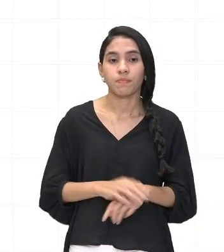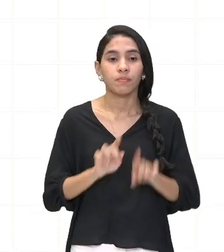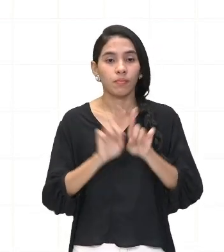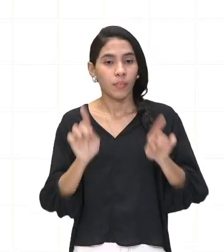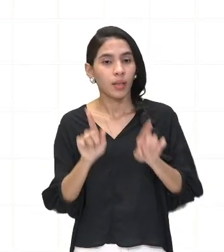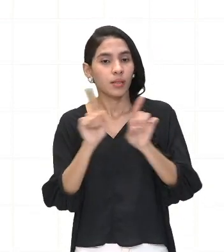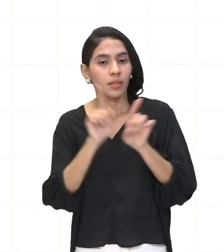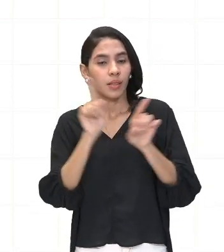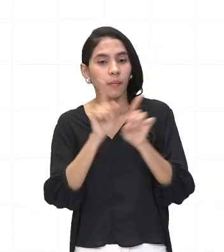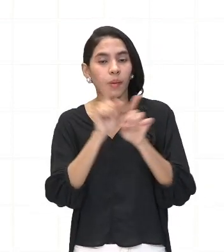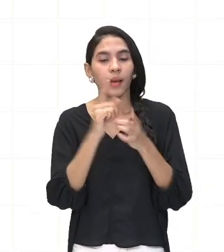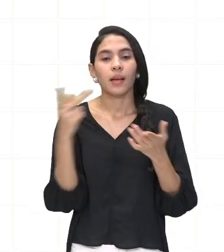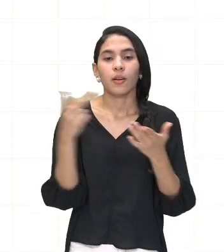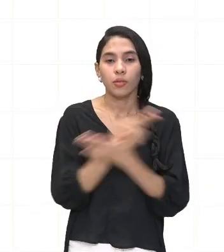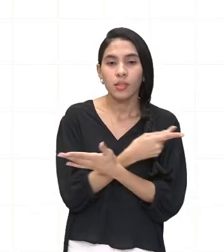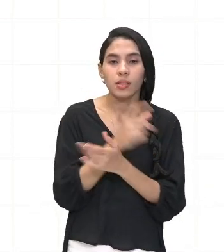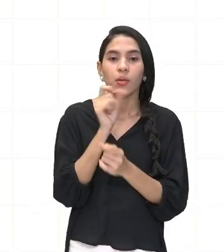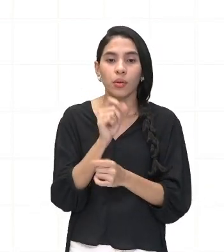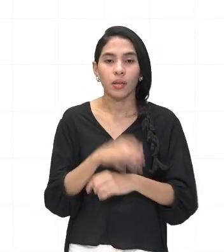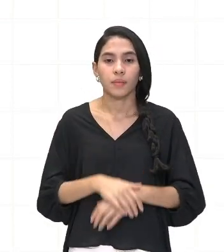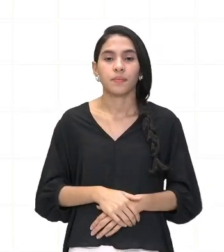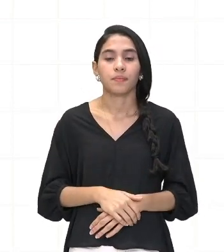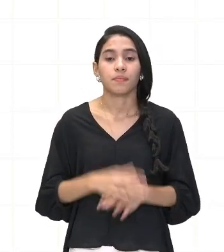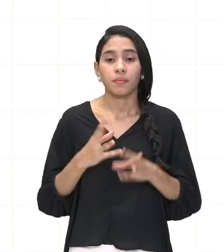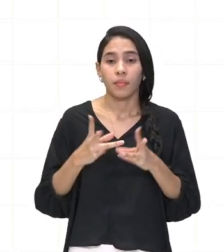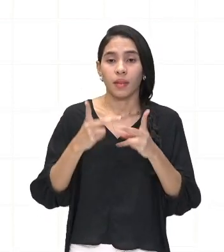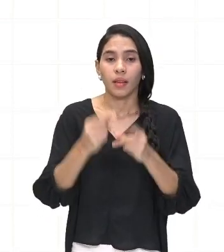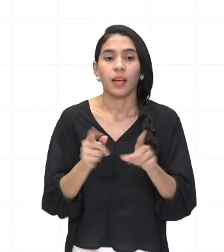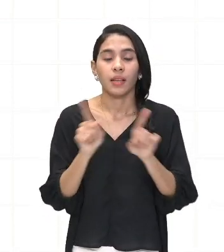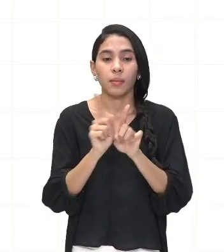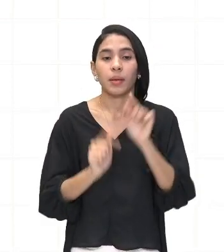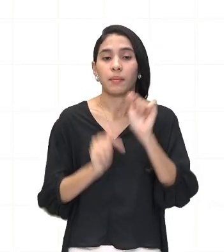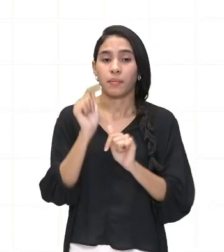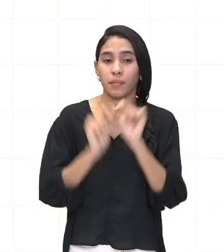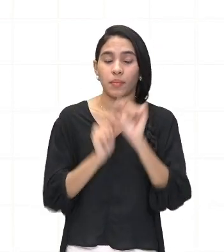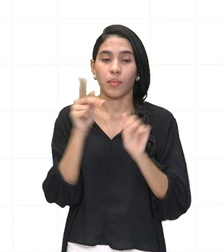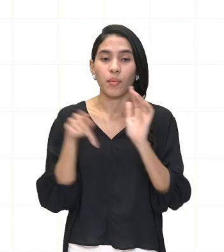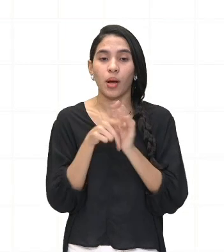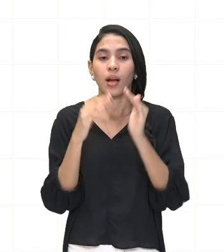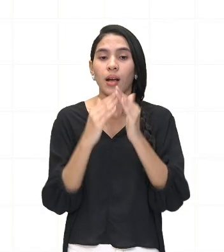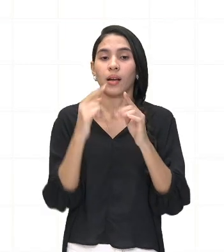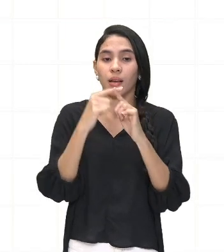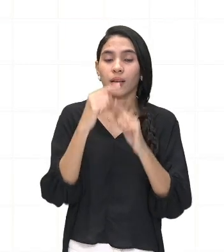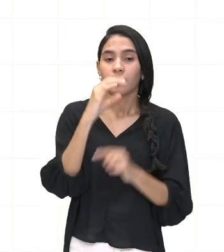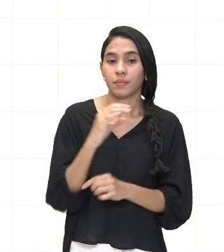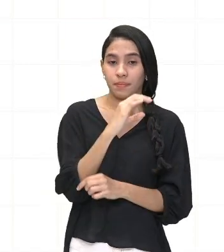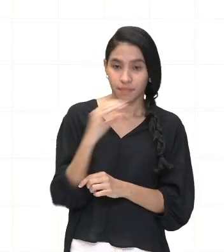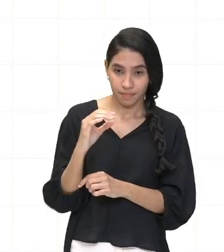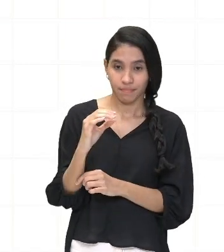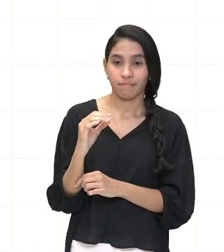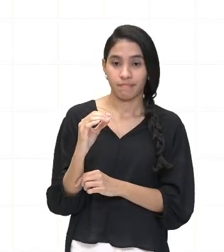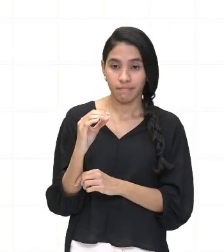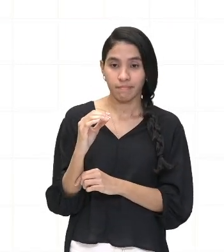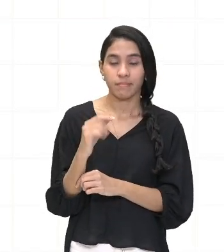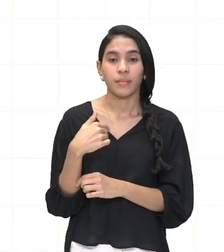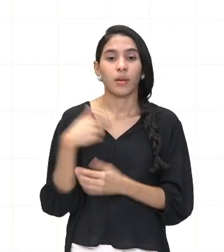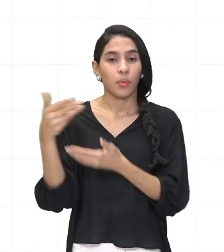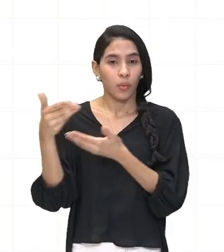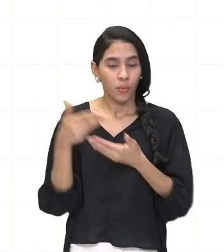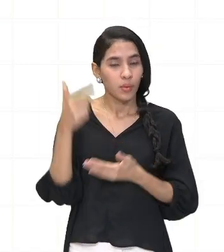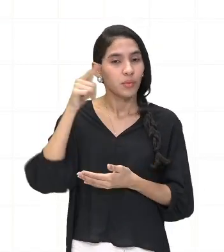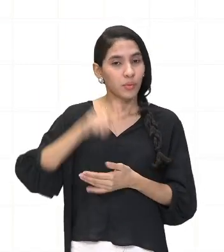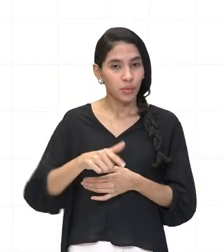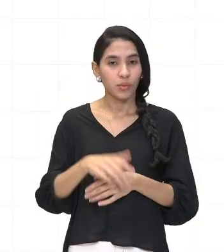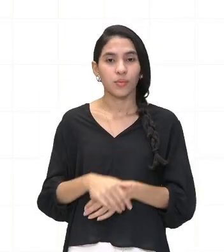também resultou no confisco de terras e bens da Igreja Católica. E aí eu convido